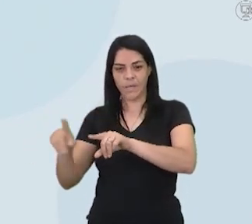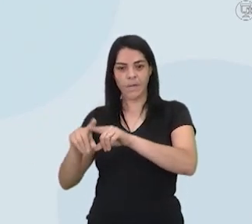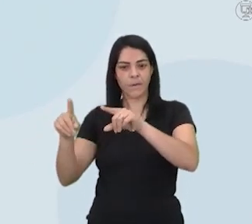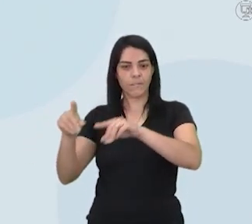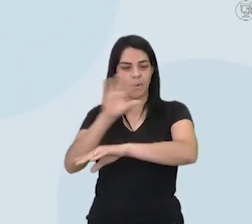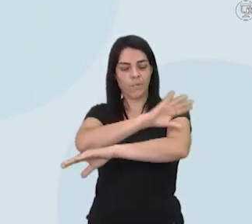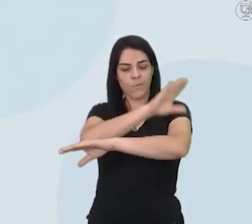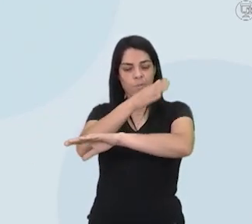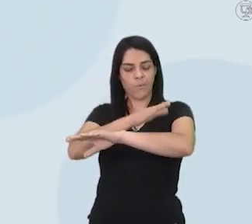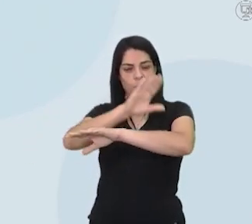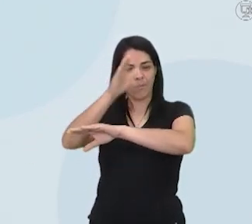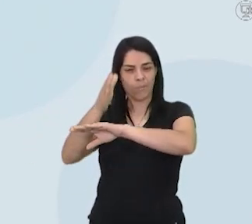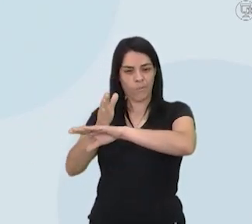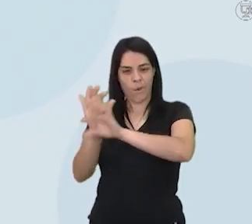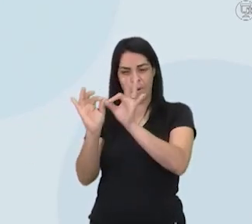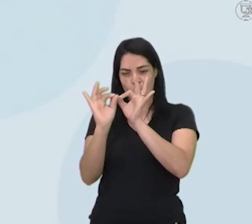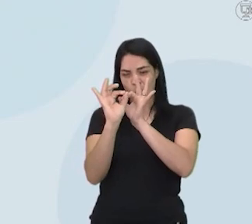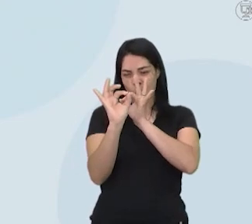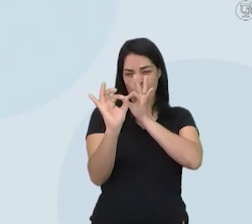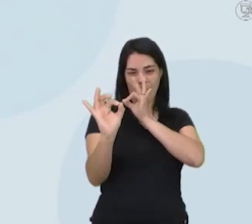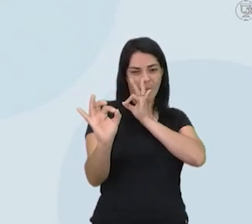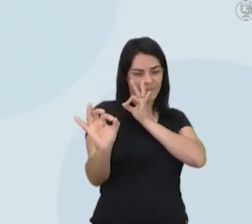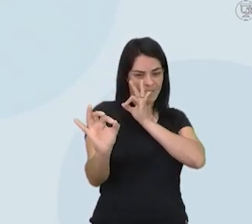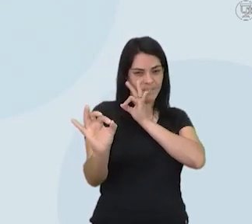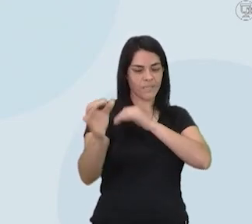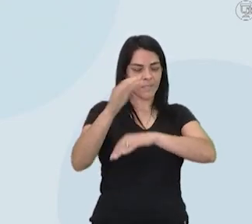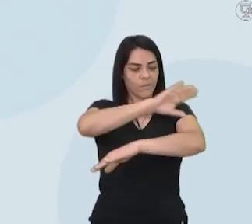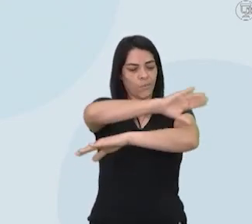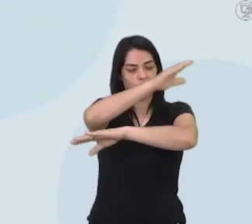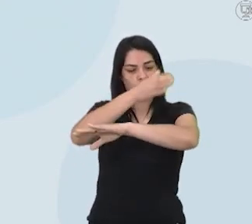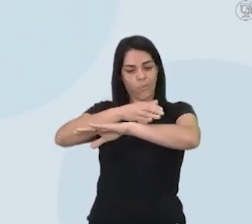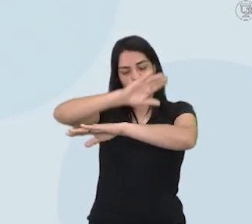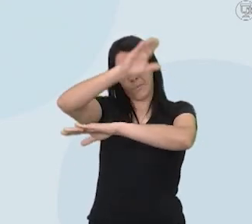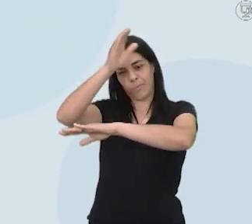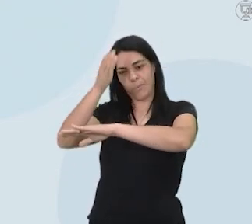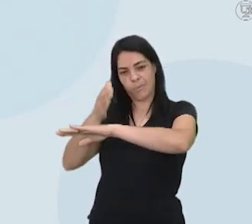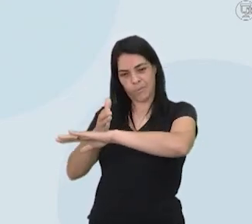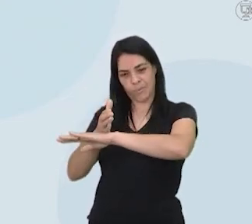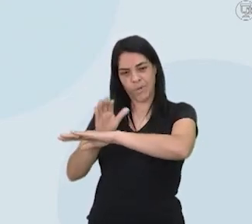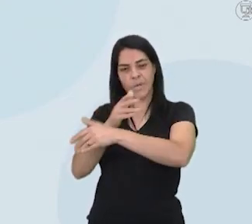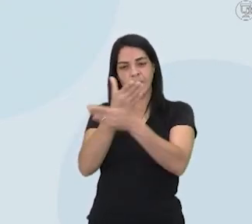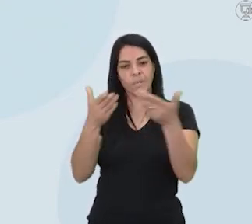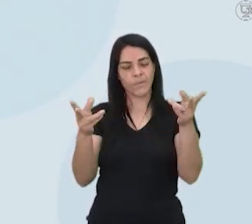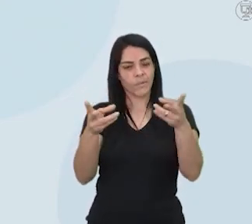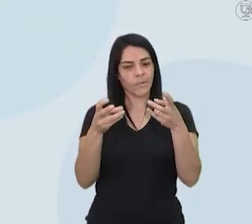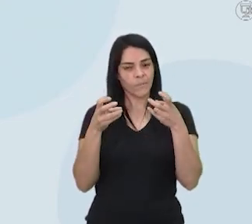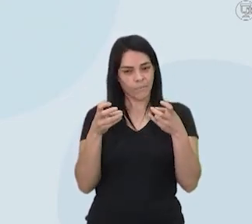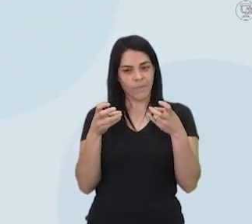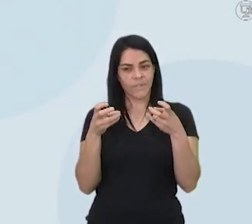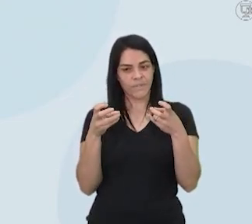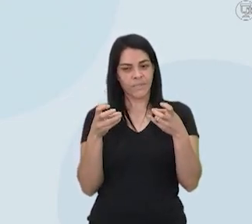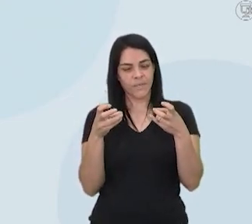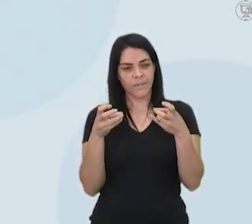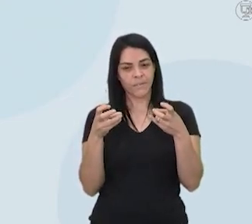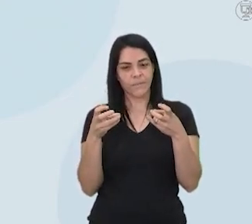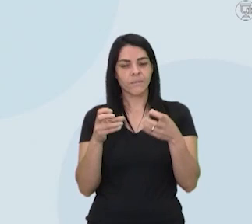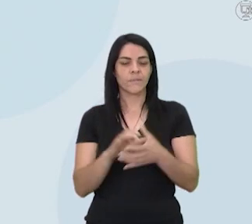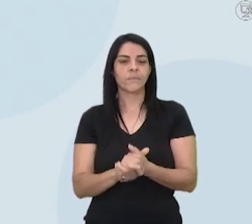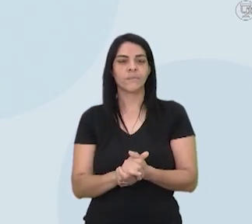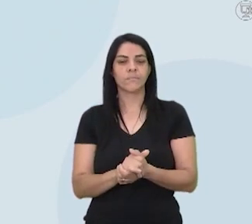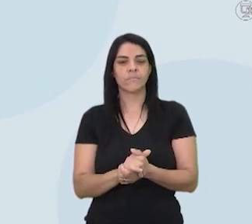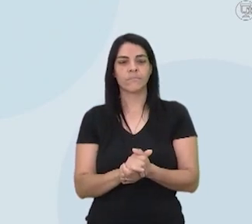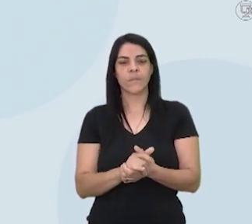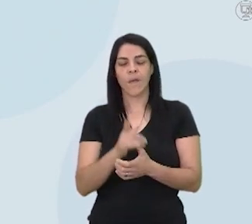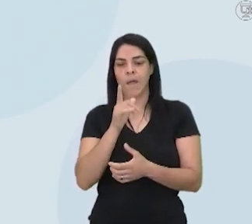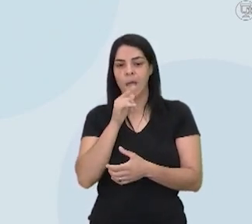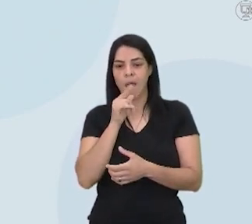bem distante, né? Se a gente pensar que são montanhas altas, tá bem distante. E a gente tá vendo aí justamente água, então você tá no meio